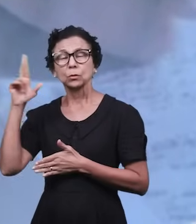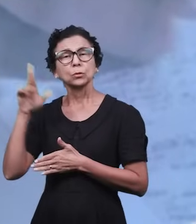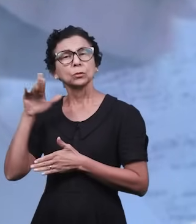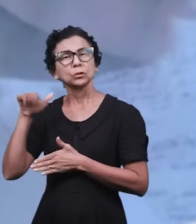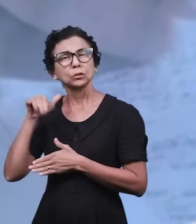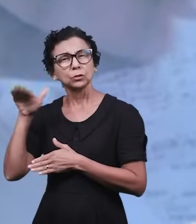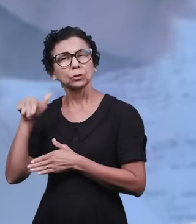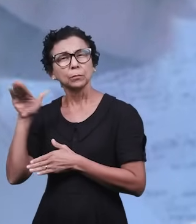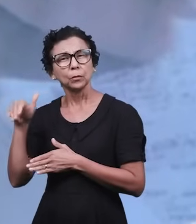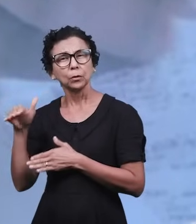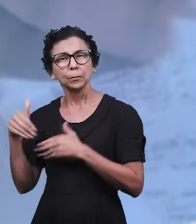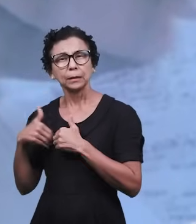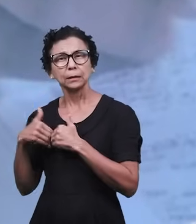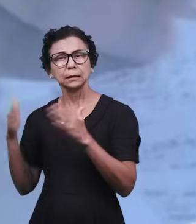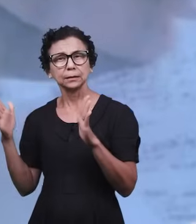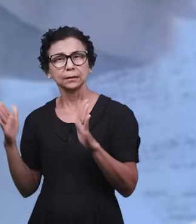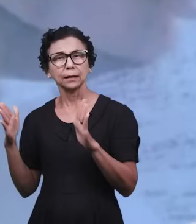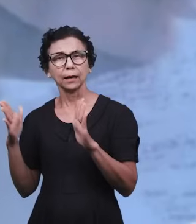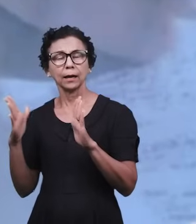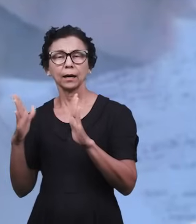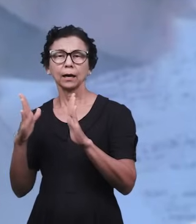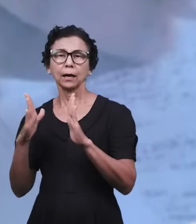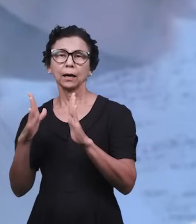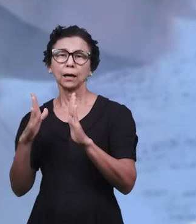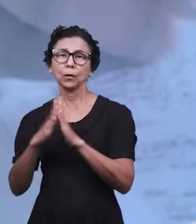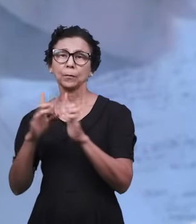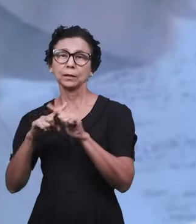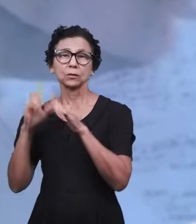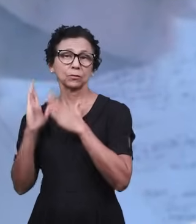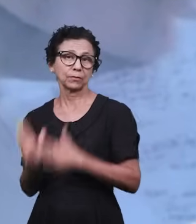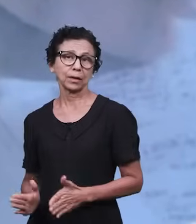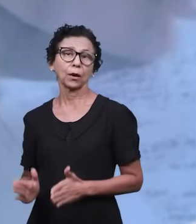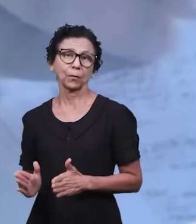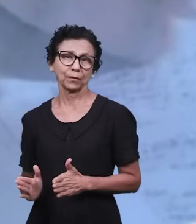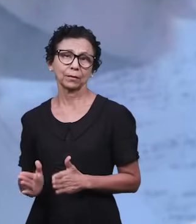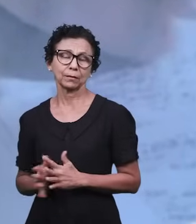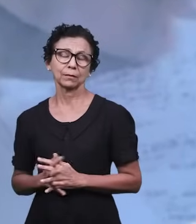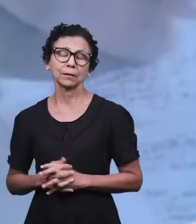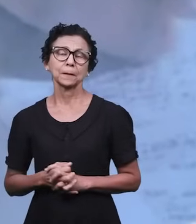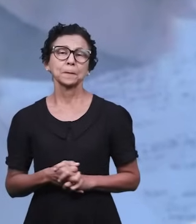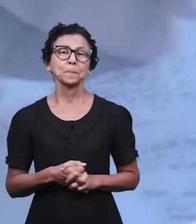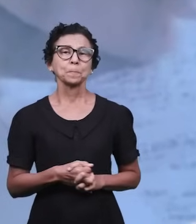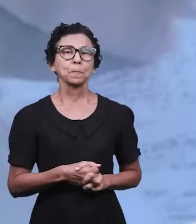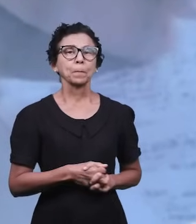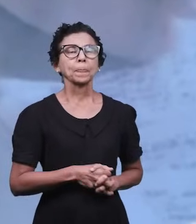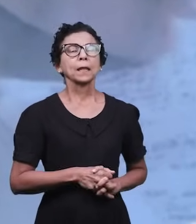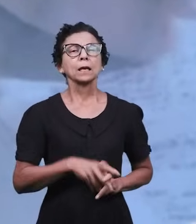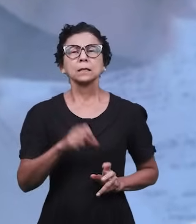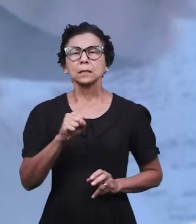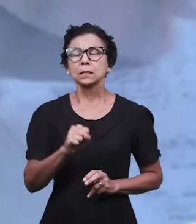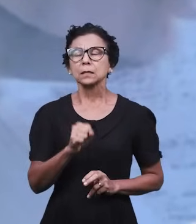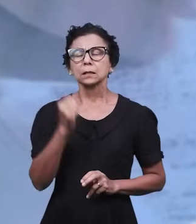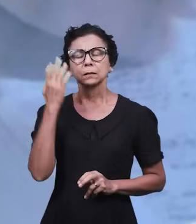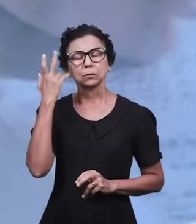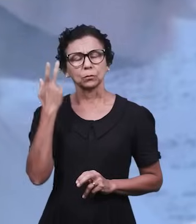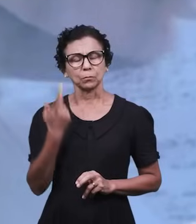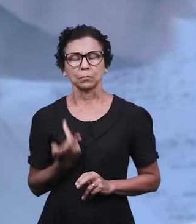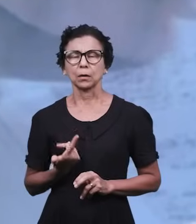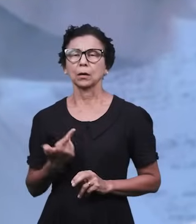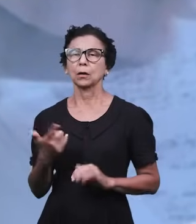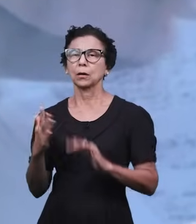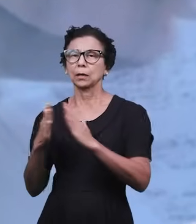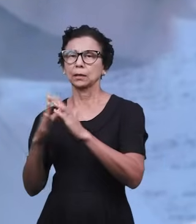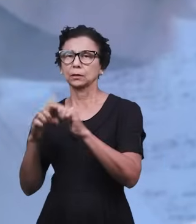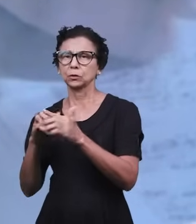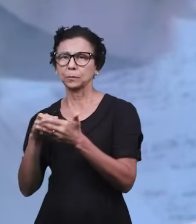acho que o pastor Madeu podia comentar também, que é interessante lembrar que a igreja tem o registro dela. O primeiro registro da